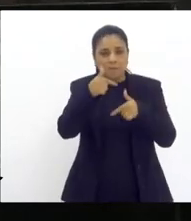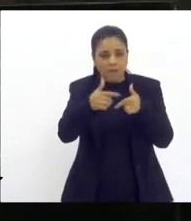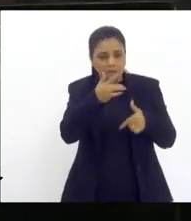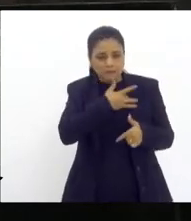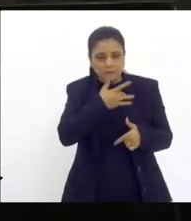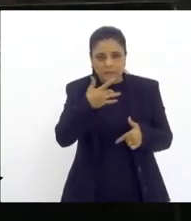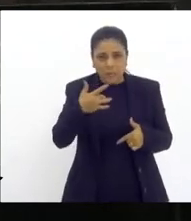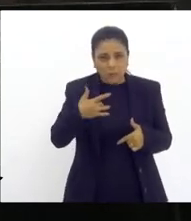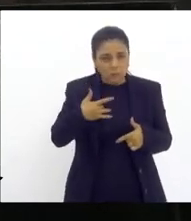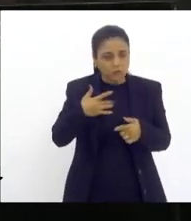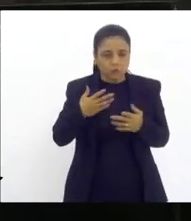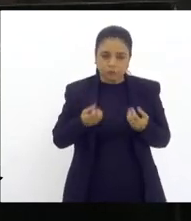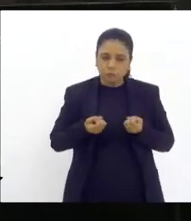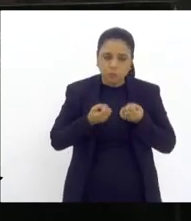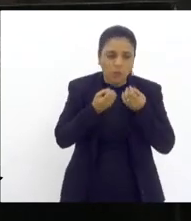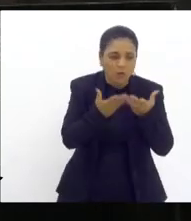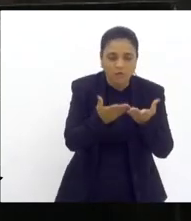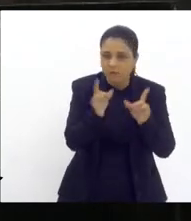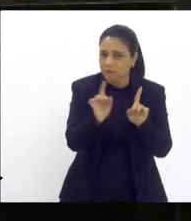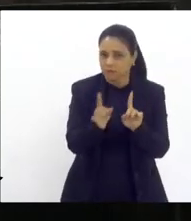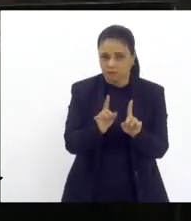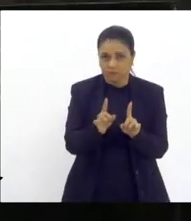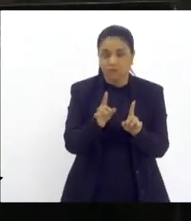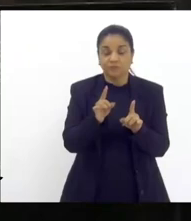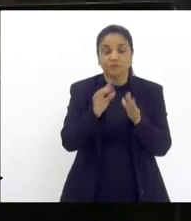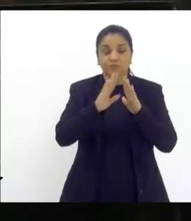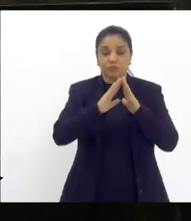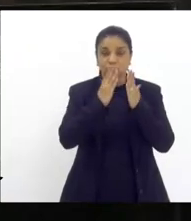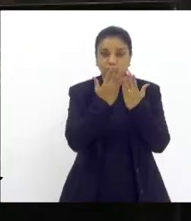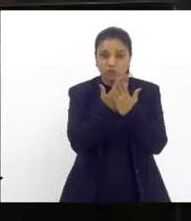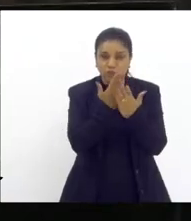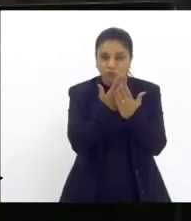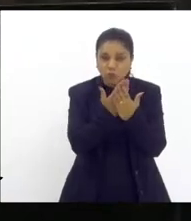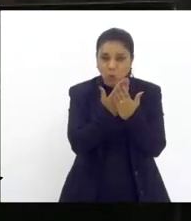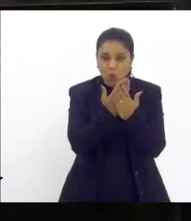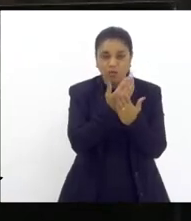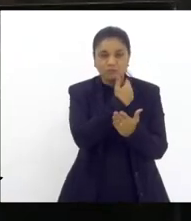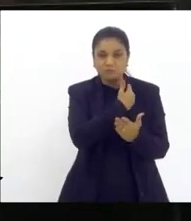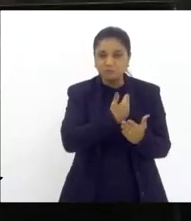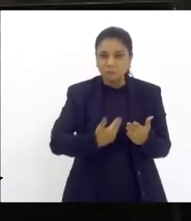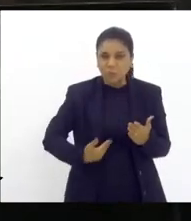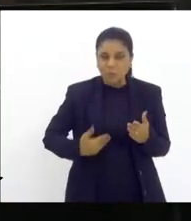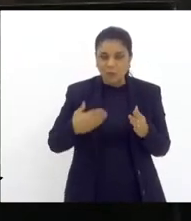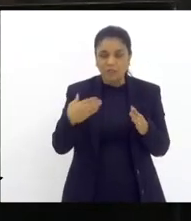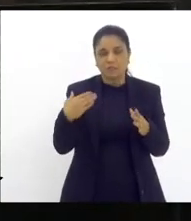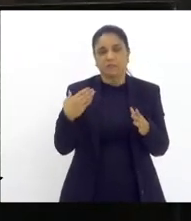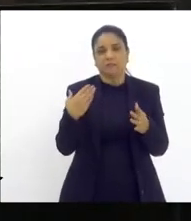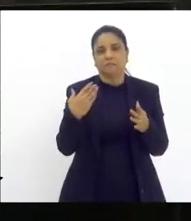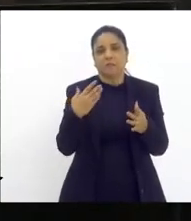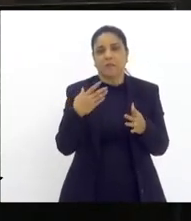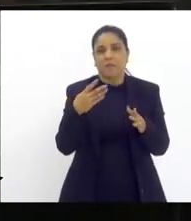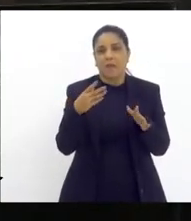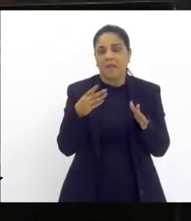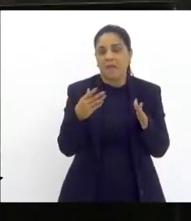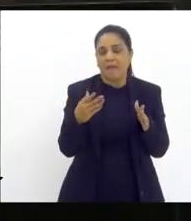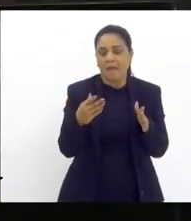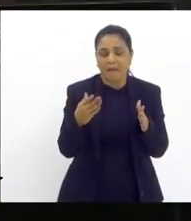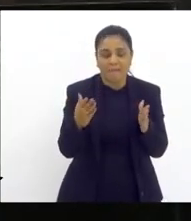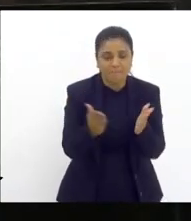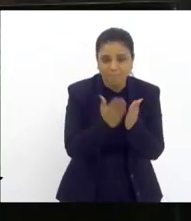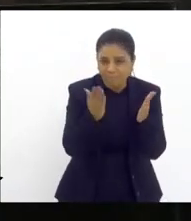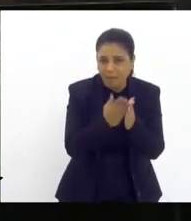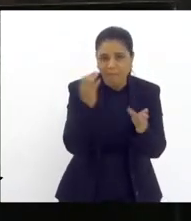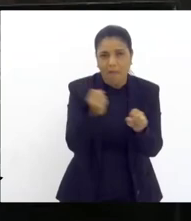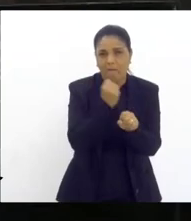afetados que tem as escolas públicas do cadeadas e os colegas tendem